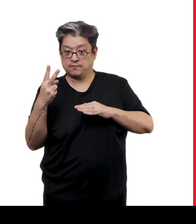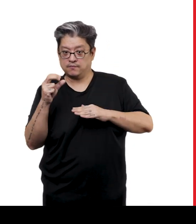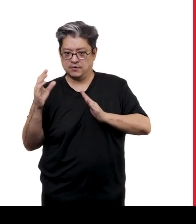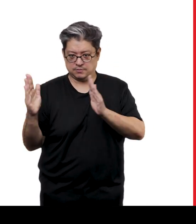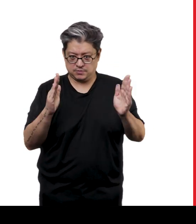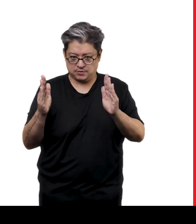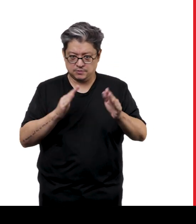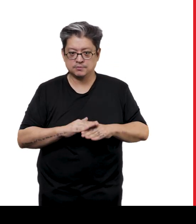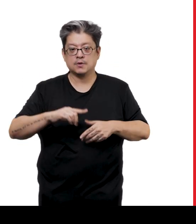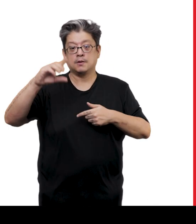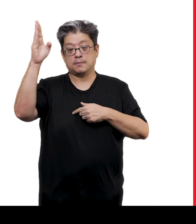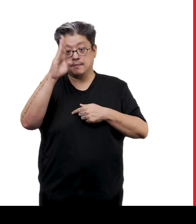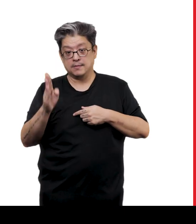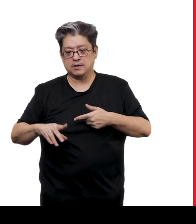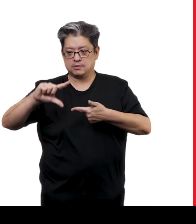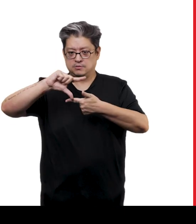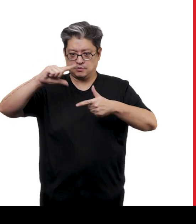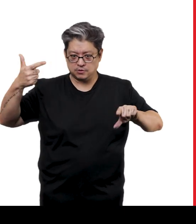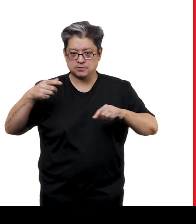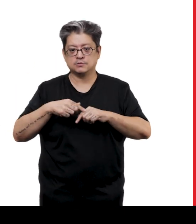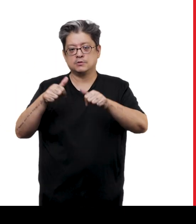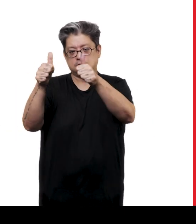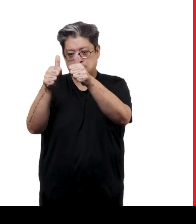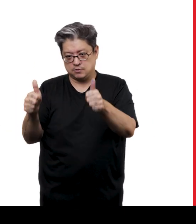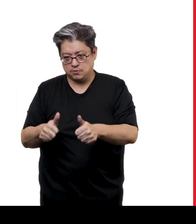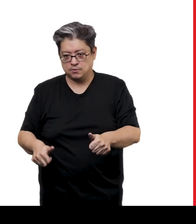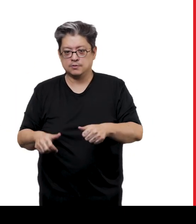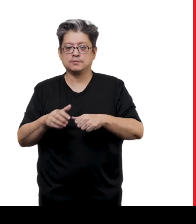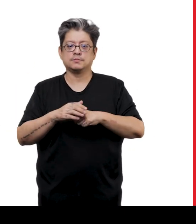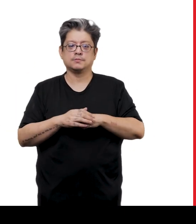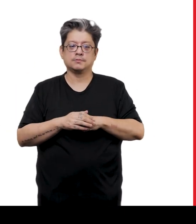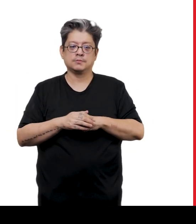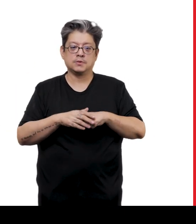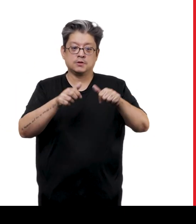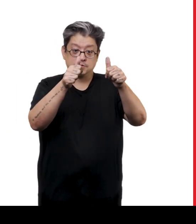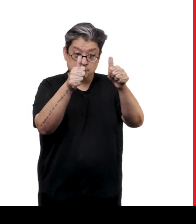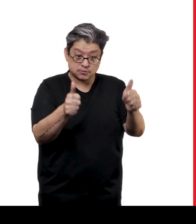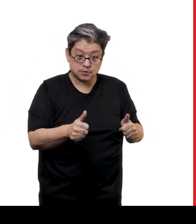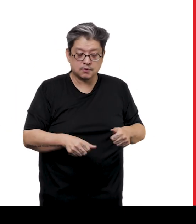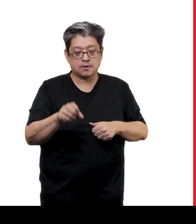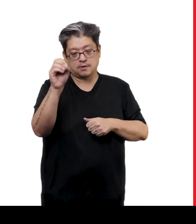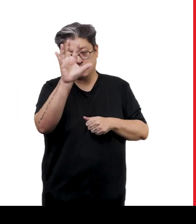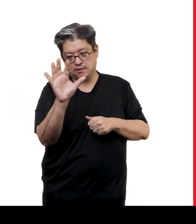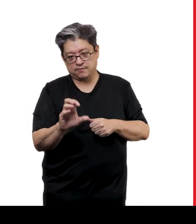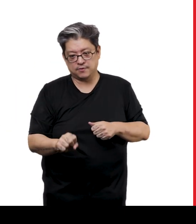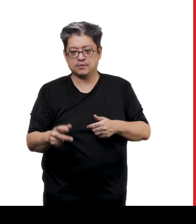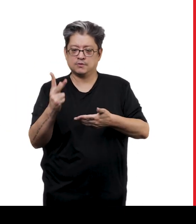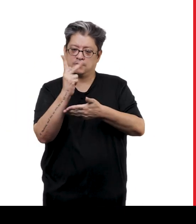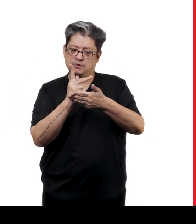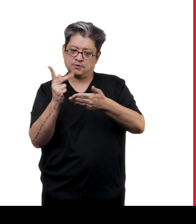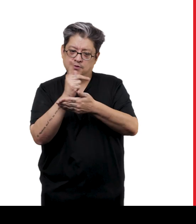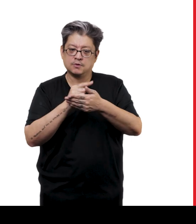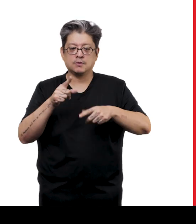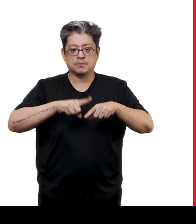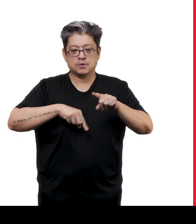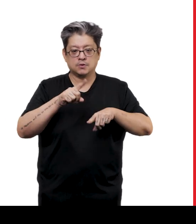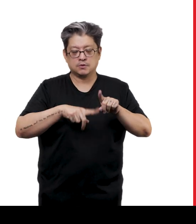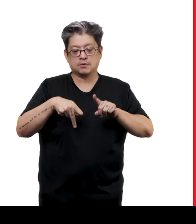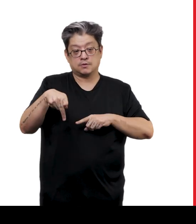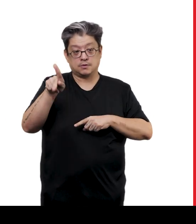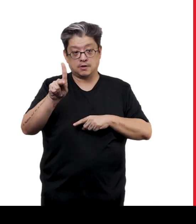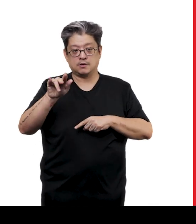e contemporânea, além de cerâmicas maiólica e pré-colombiana, esculturas africanas e objetos kitsch.